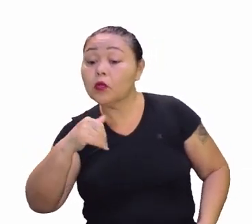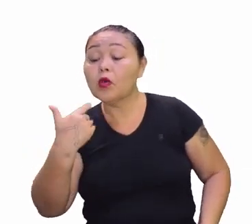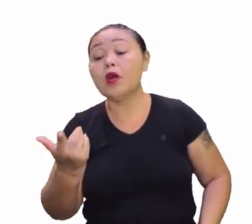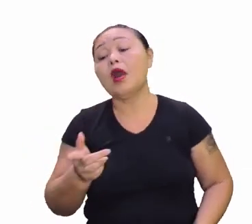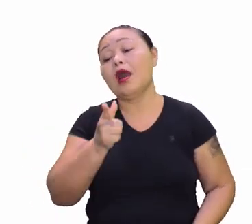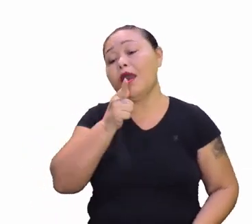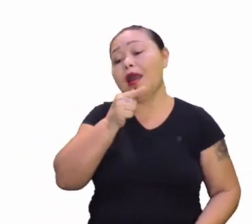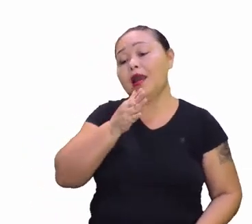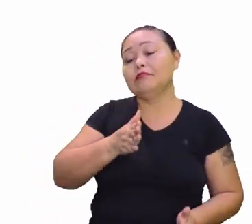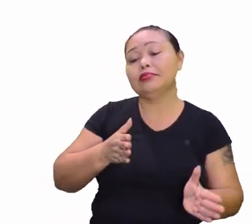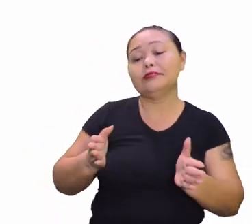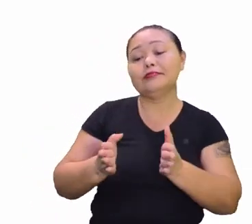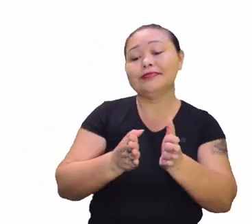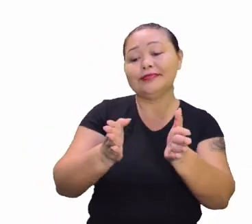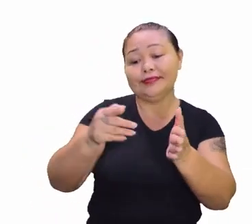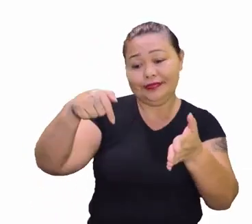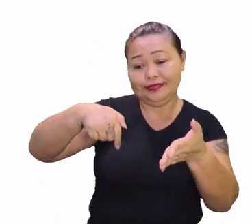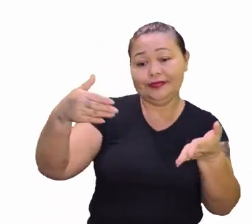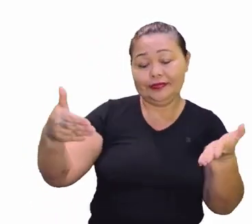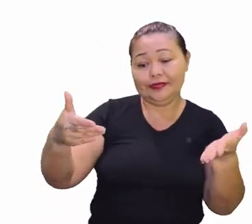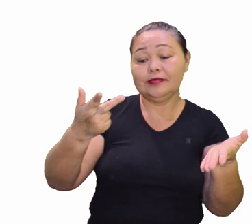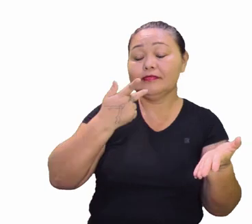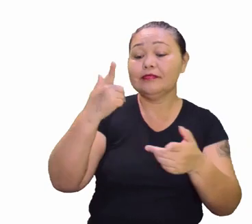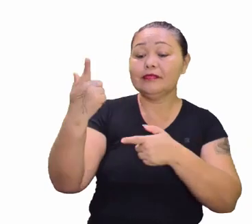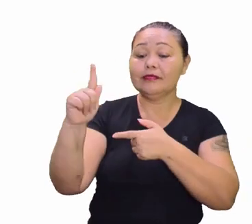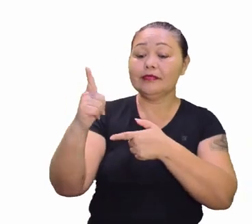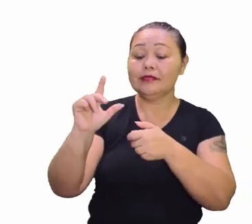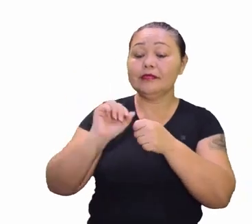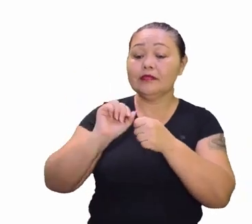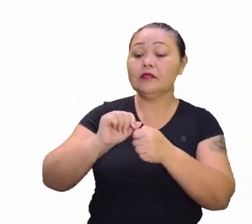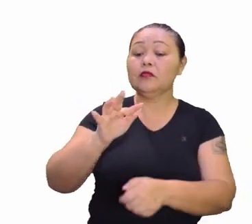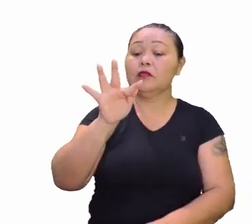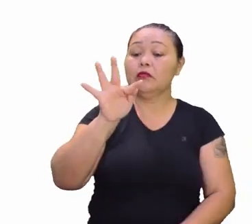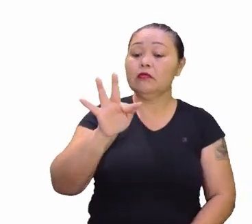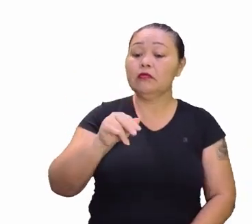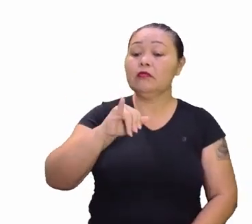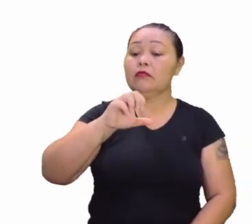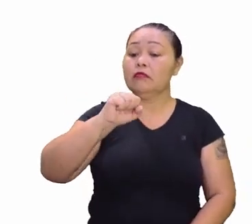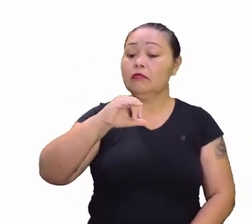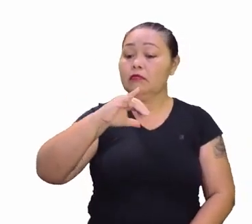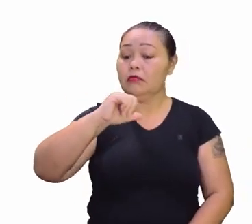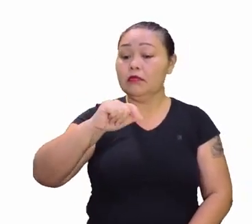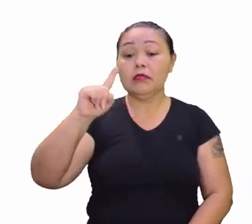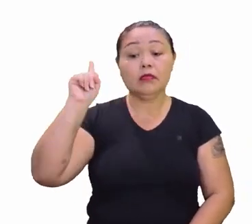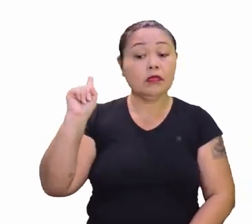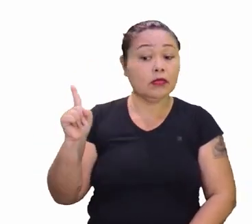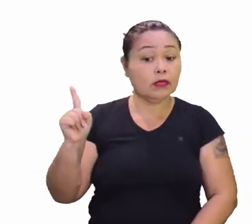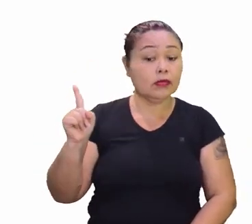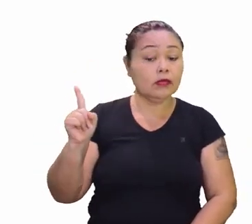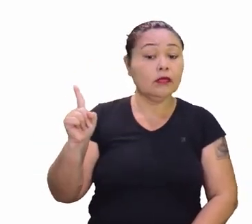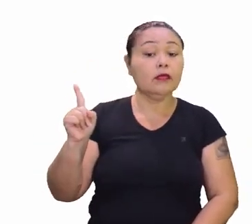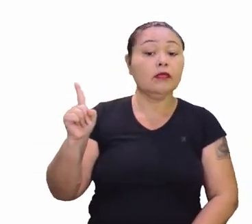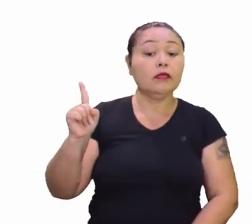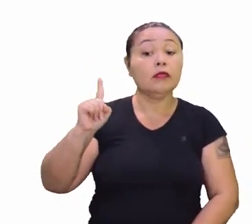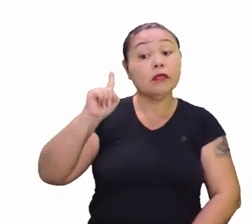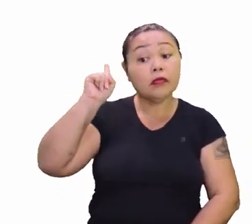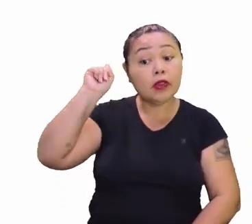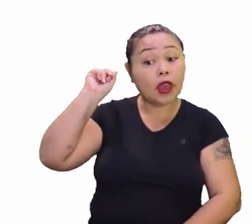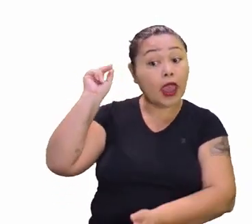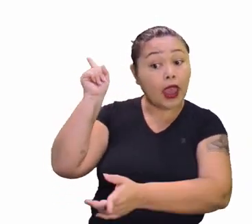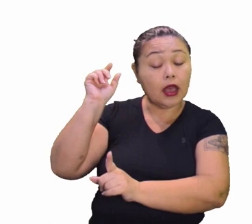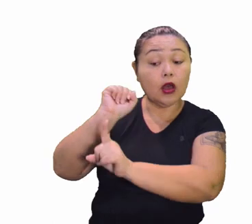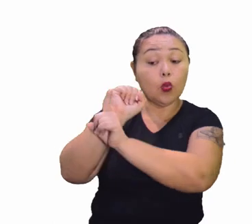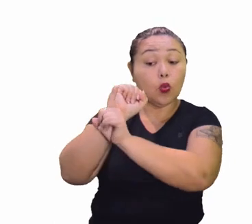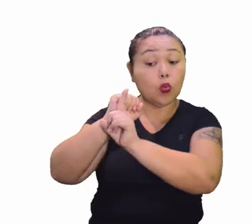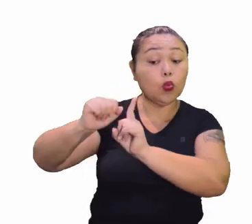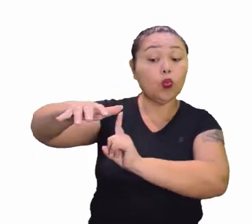A hidrografia. Estamos falando de geografia física, ok? E esta